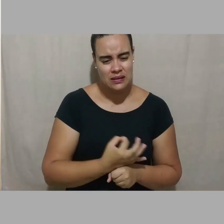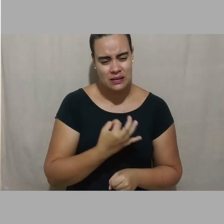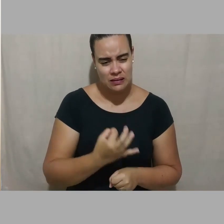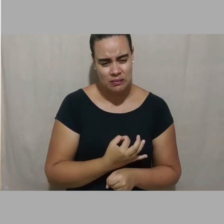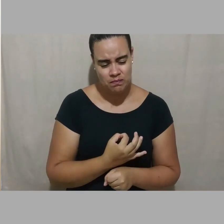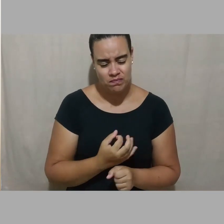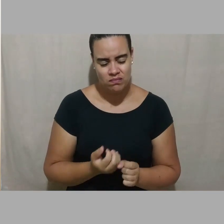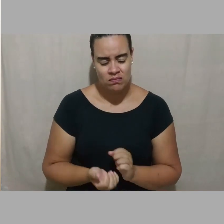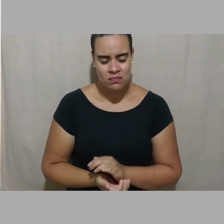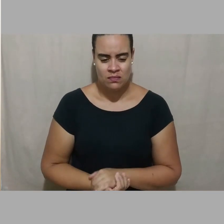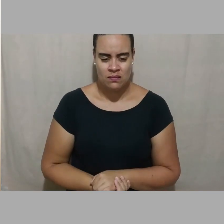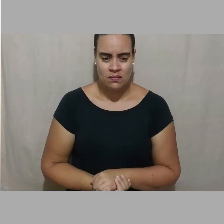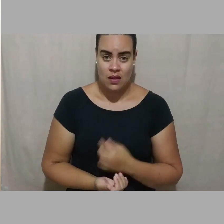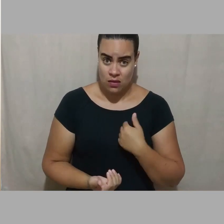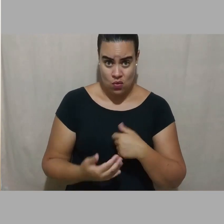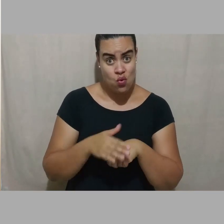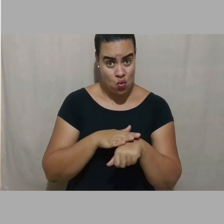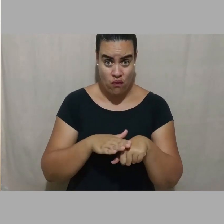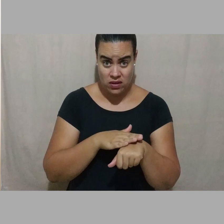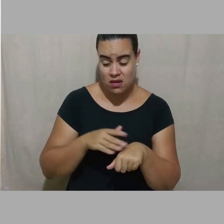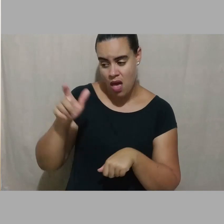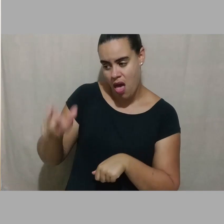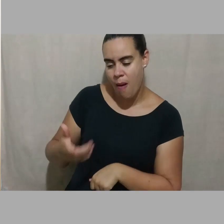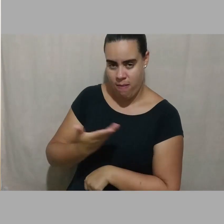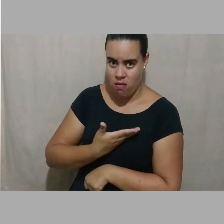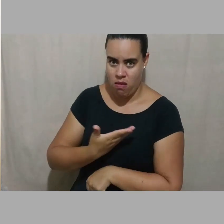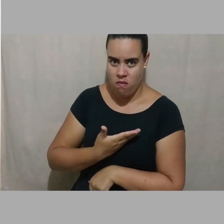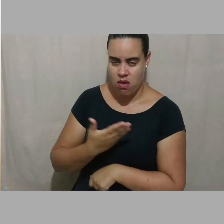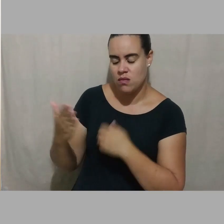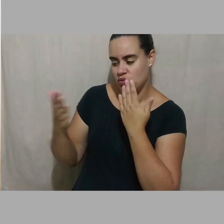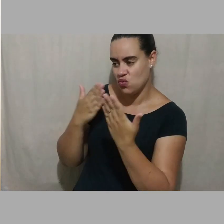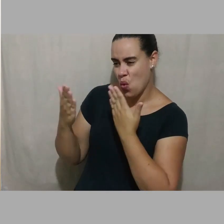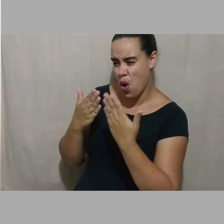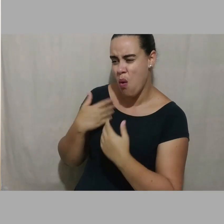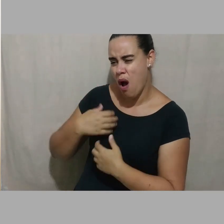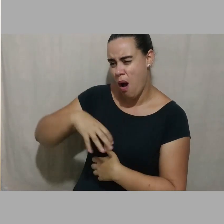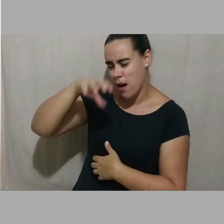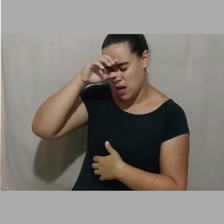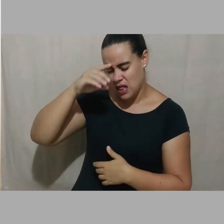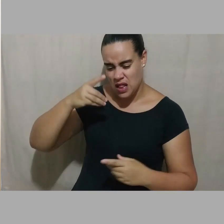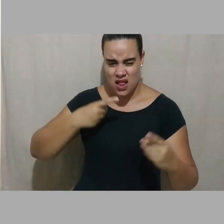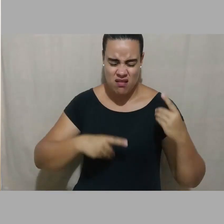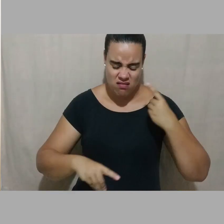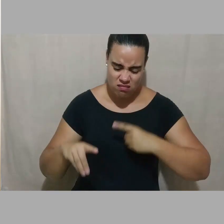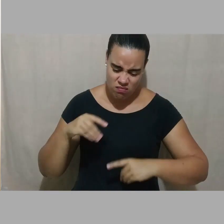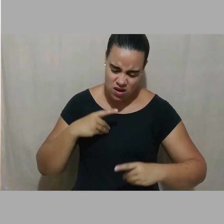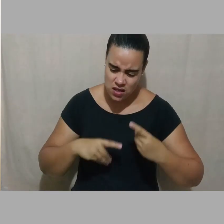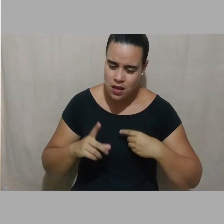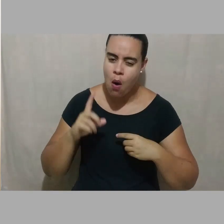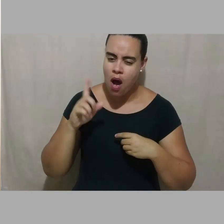uma conversa rápida com uma amiga psicóloga, aprendi que a depressão é um processo singular